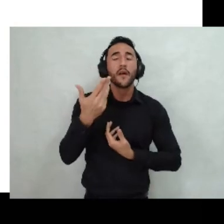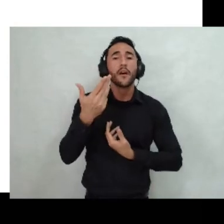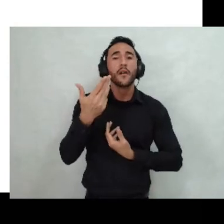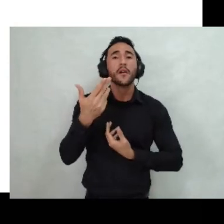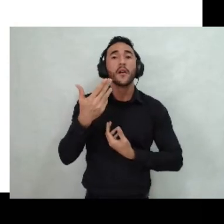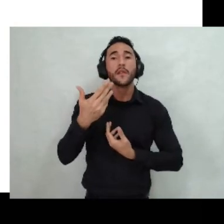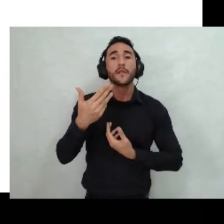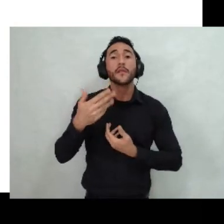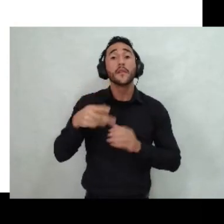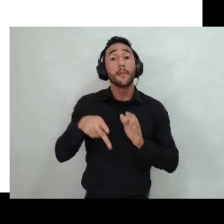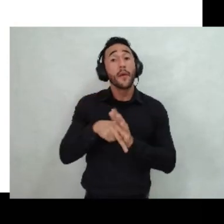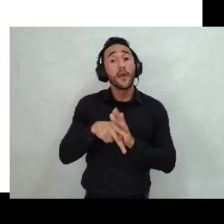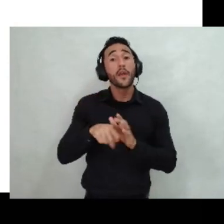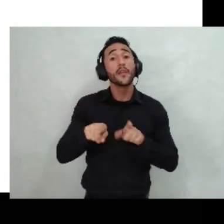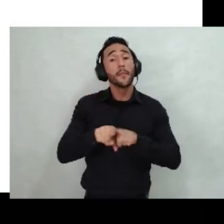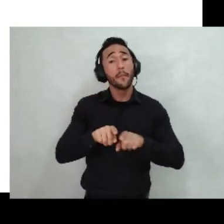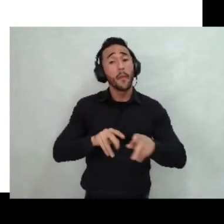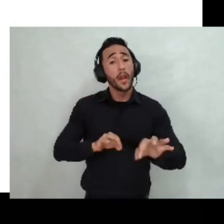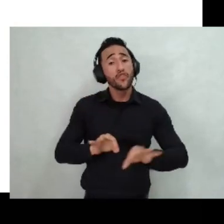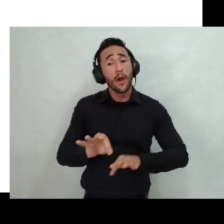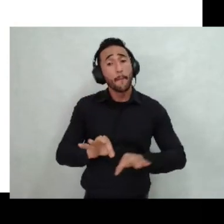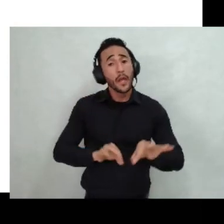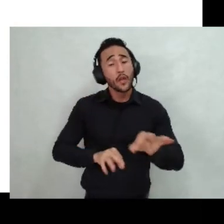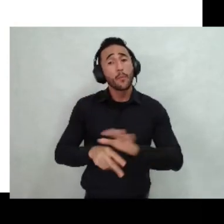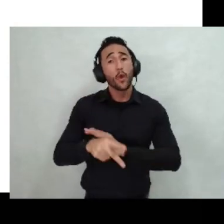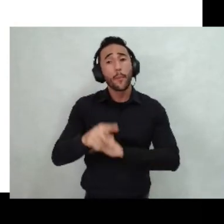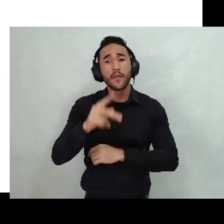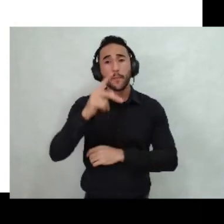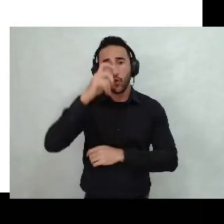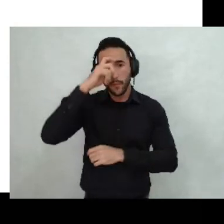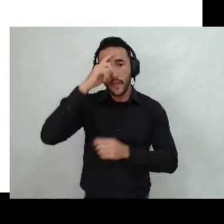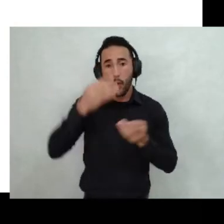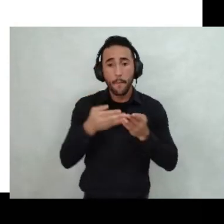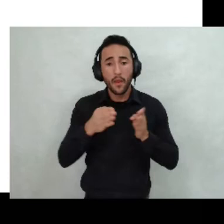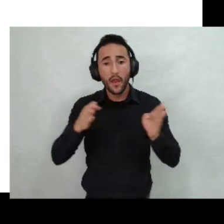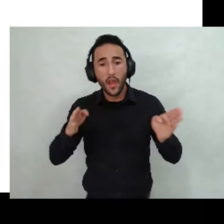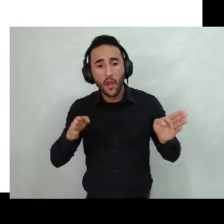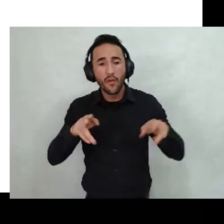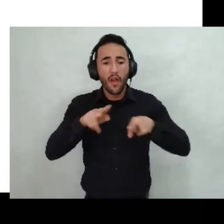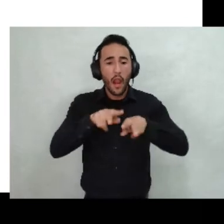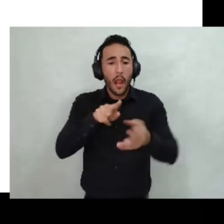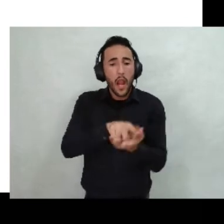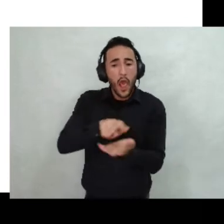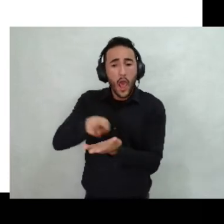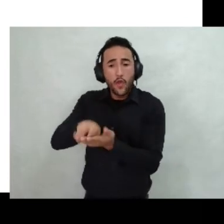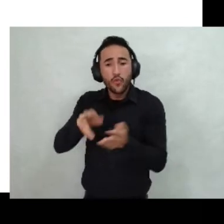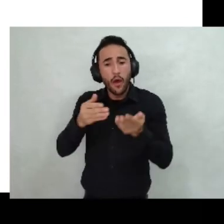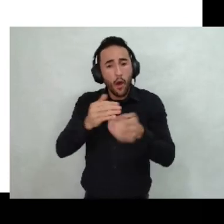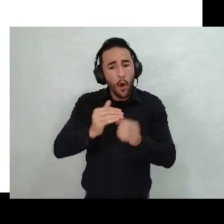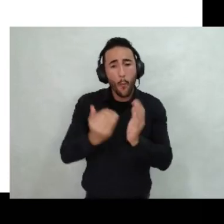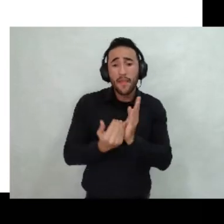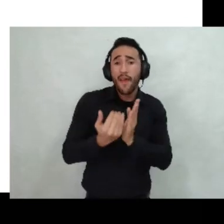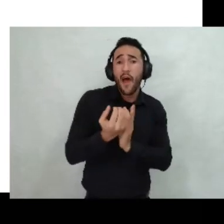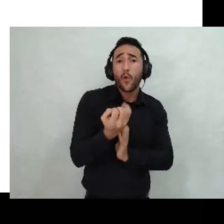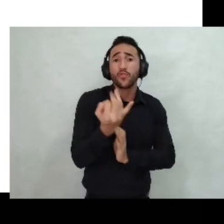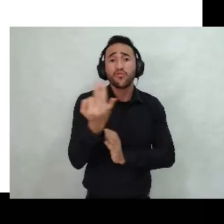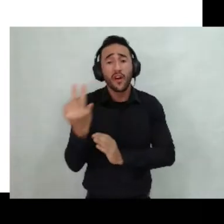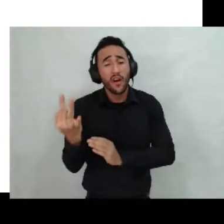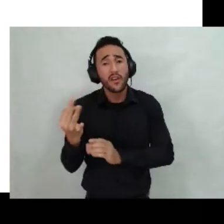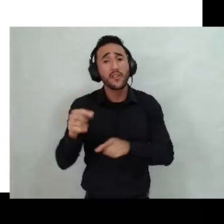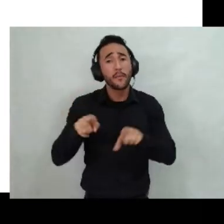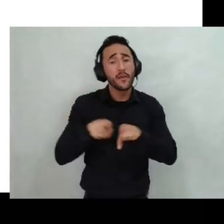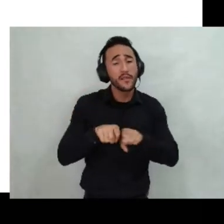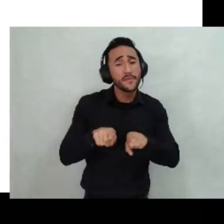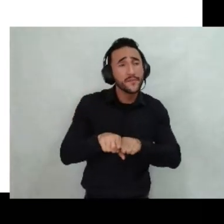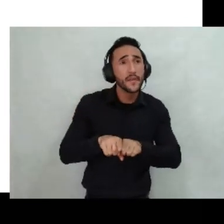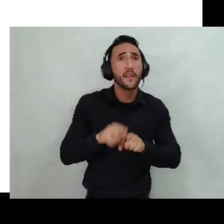de recursos, abertura de hospitais, expansão de leitos, áreas onde deve se investir na ampliação, por exemplo, da intervenção